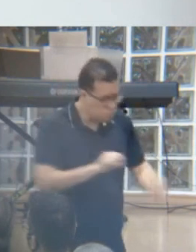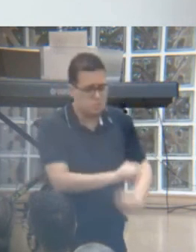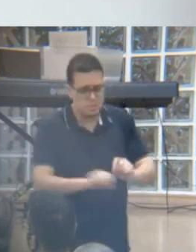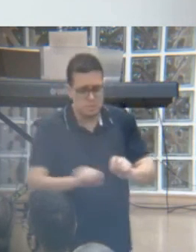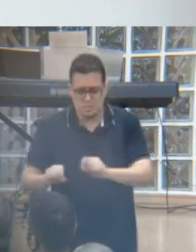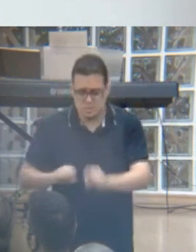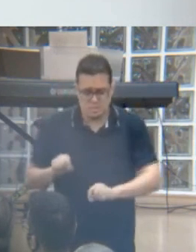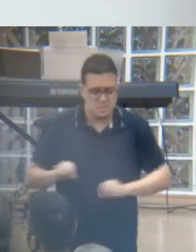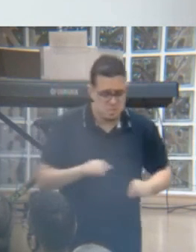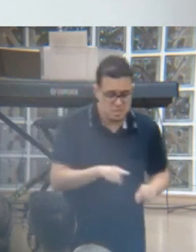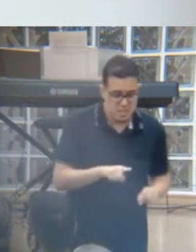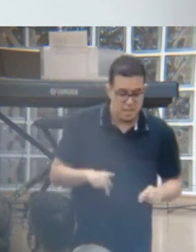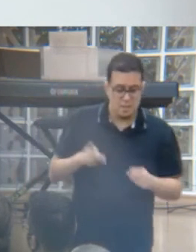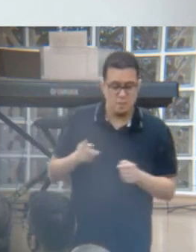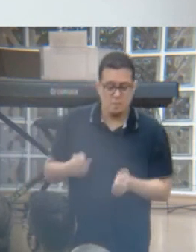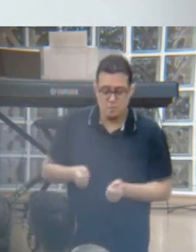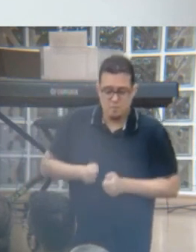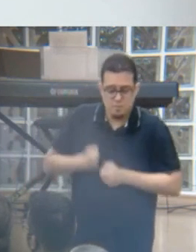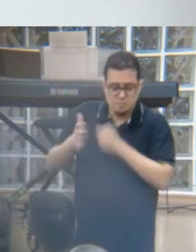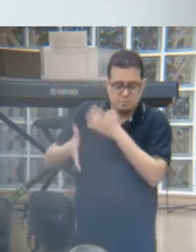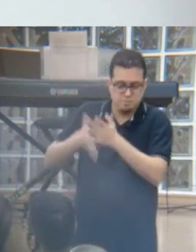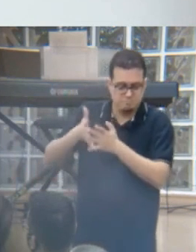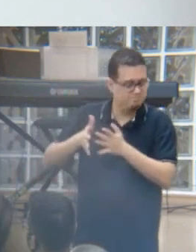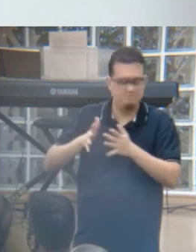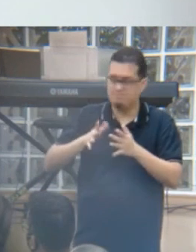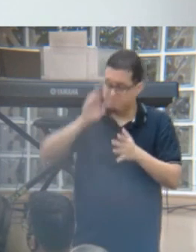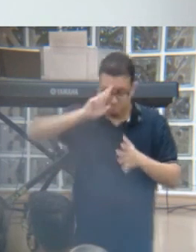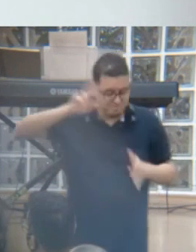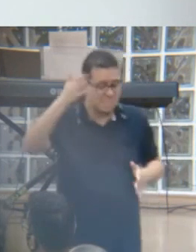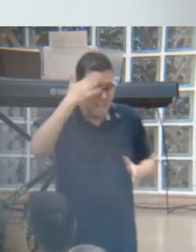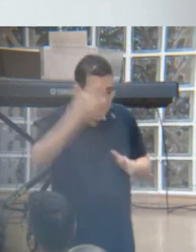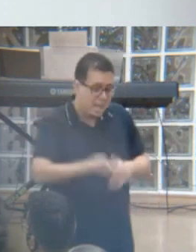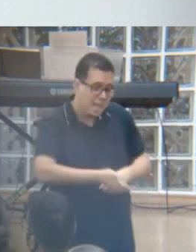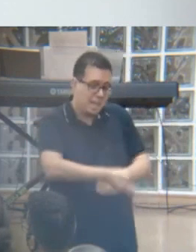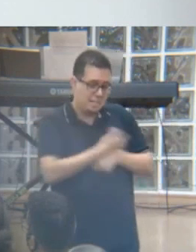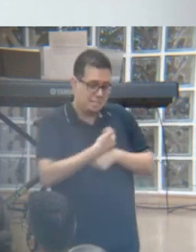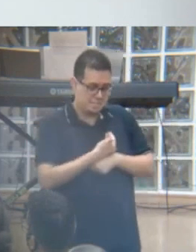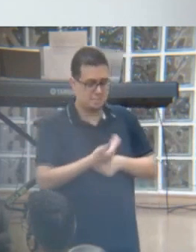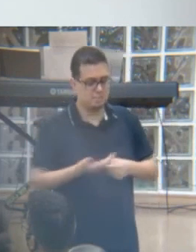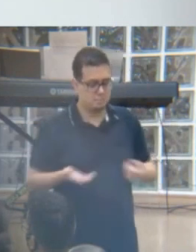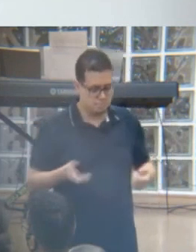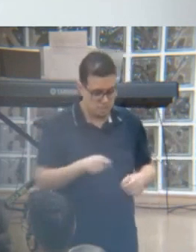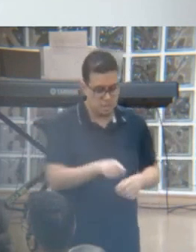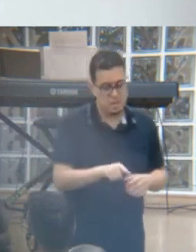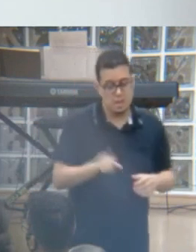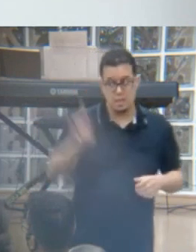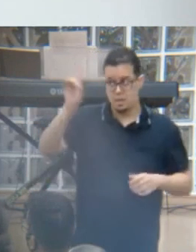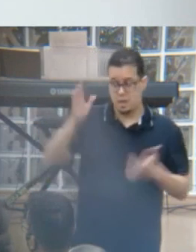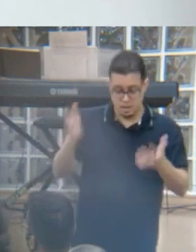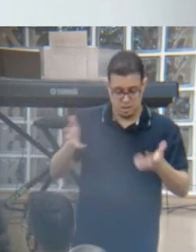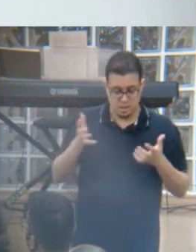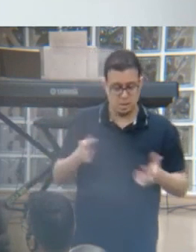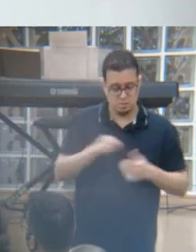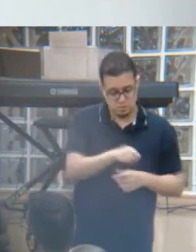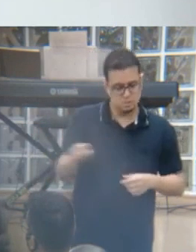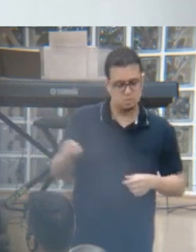abra a boca. Ele requer apenas que você reconheça e deposite aos pés da cruz de Cristo as